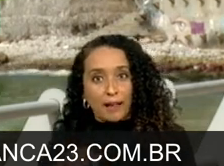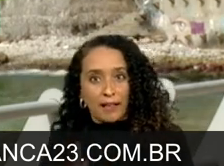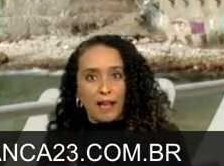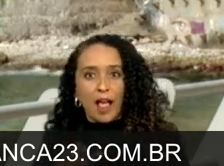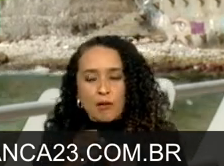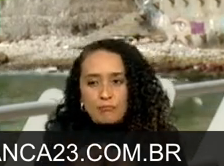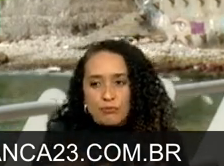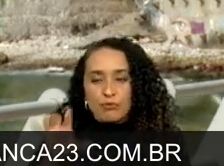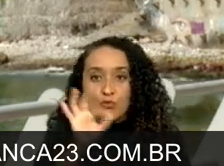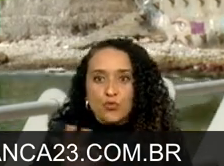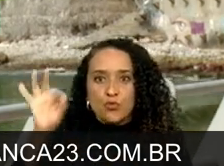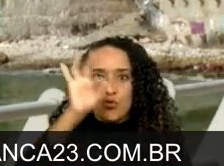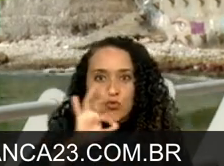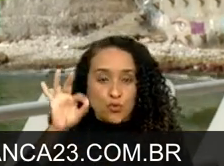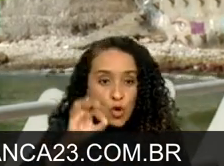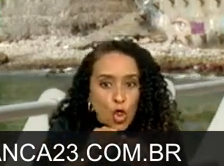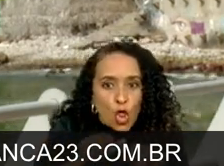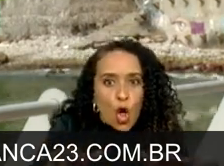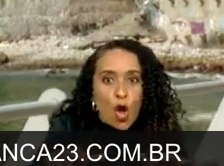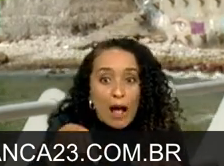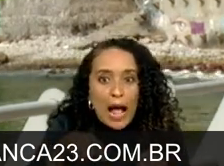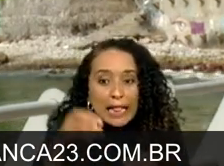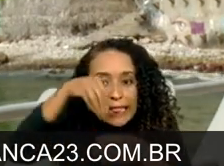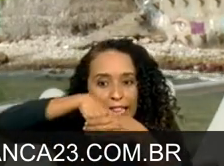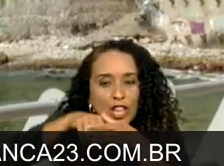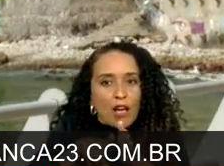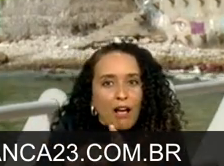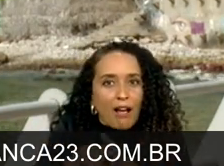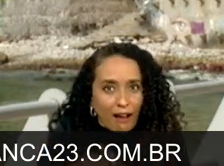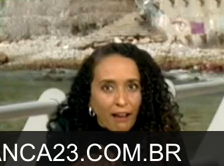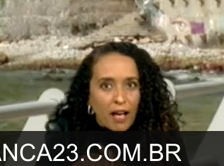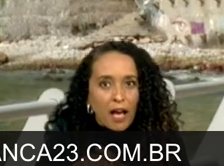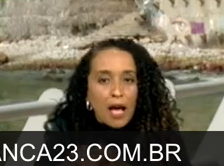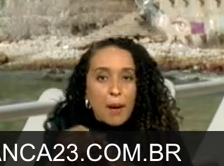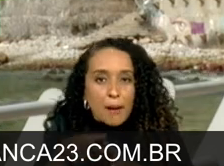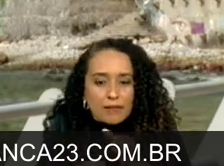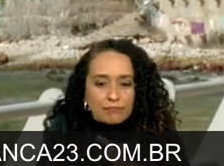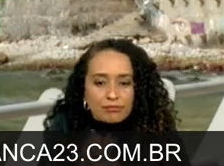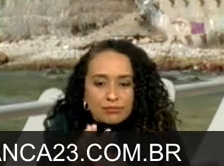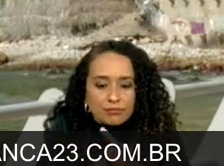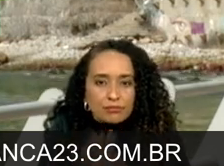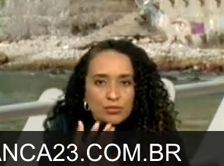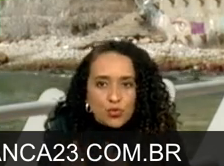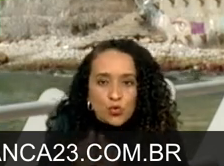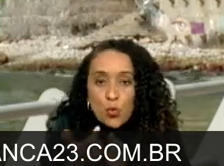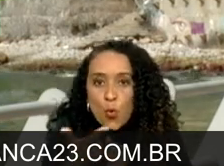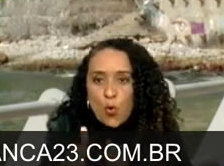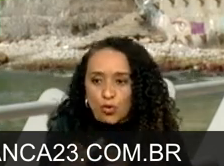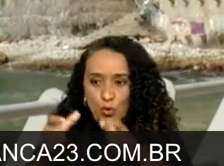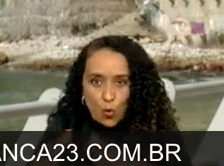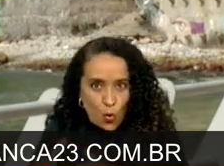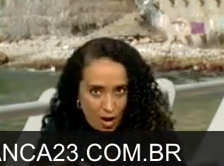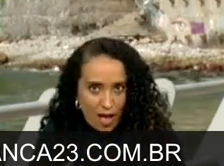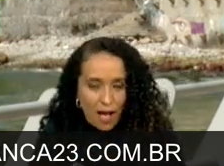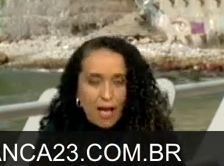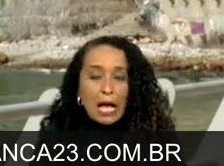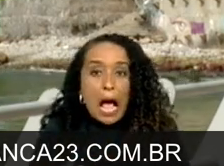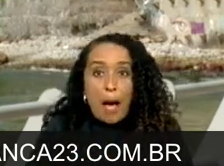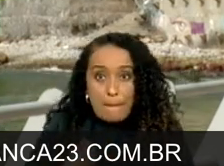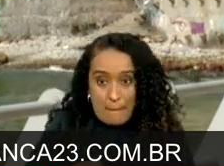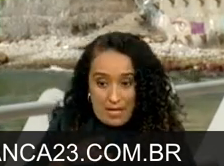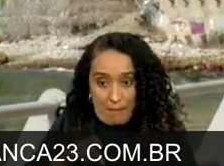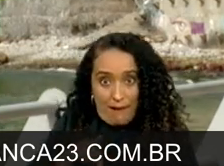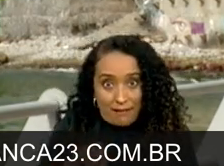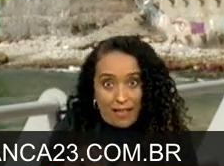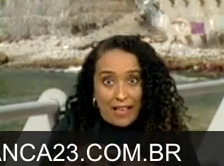novos mosquitos Aedes aegypti com a bactéria Wolbachia, para que se reproduzam com os outros que estão no ambiente. A presença dessa